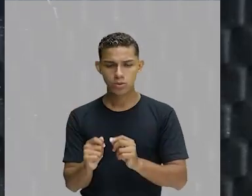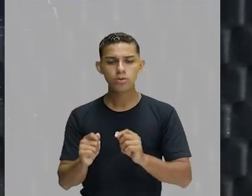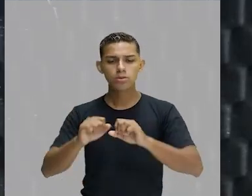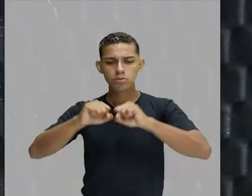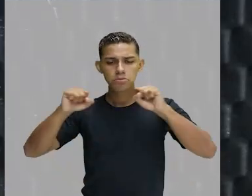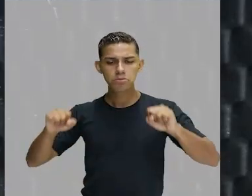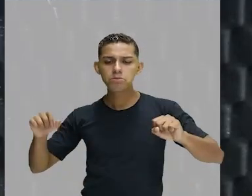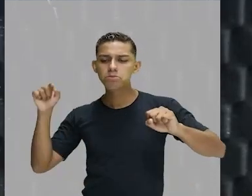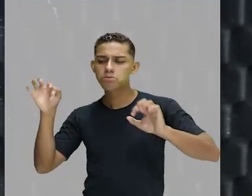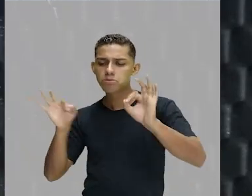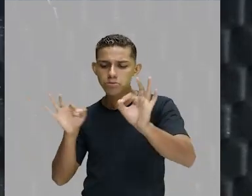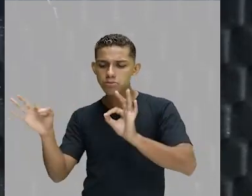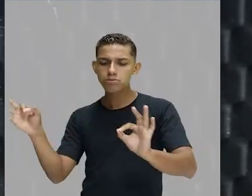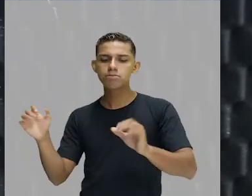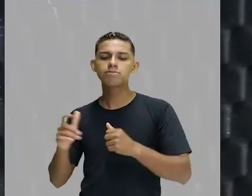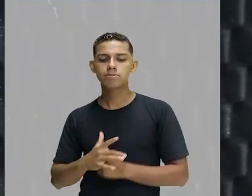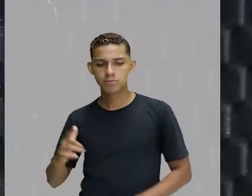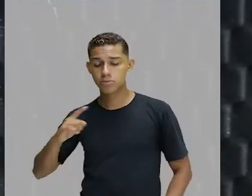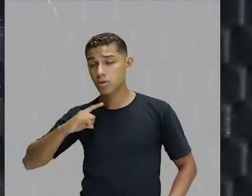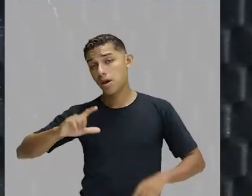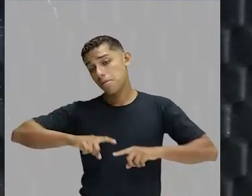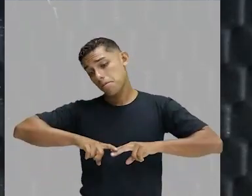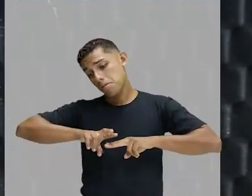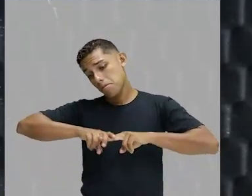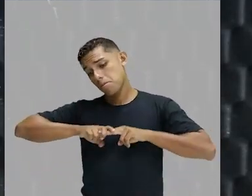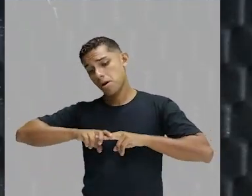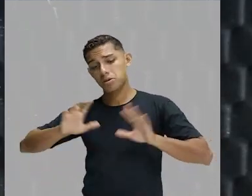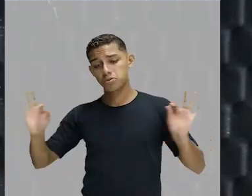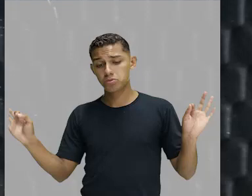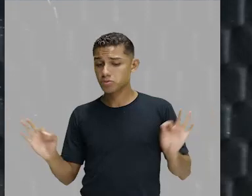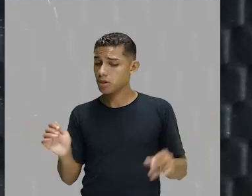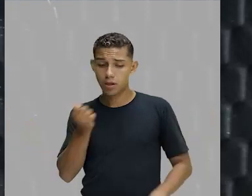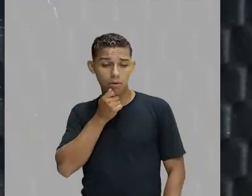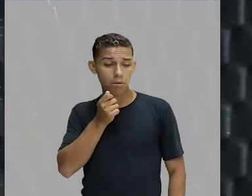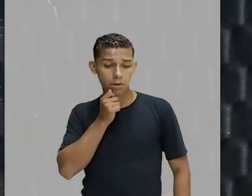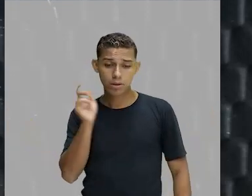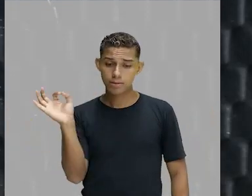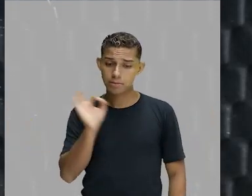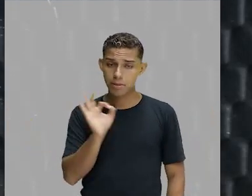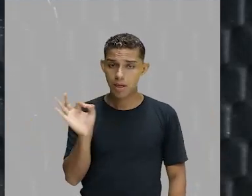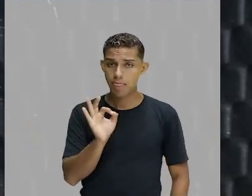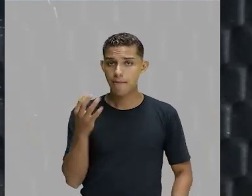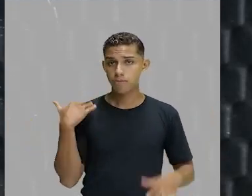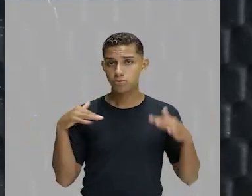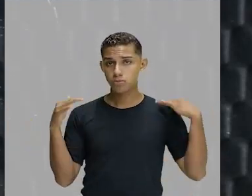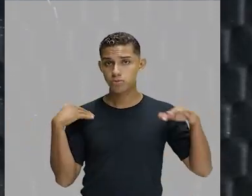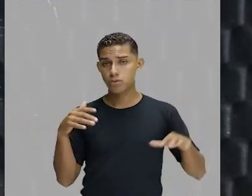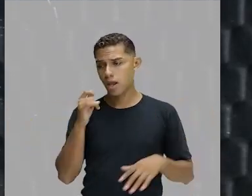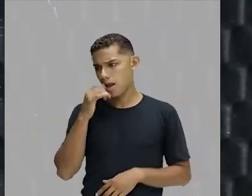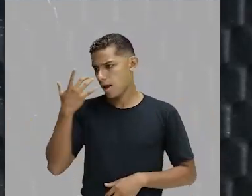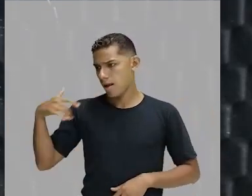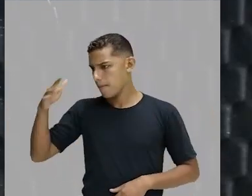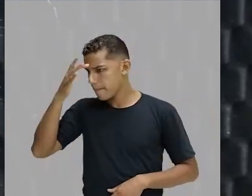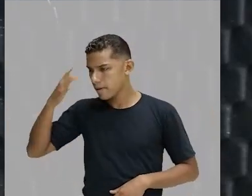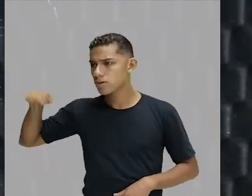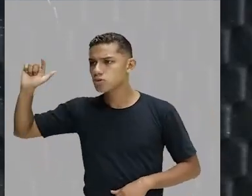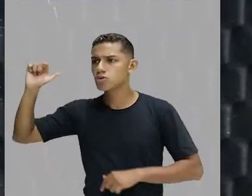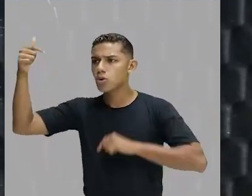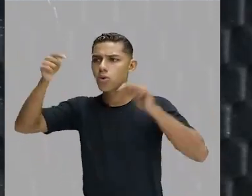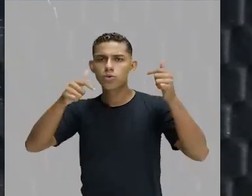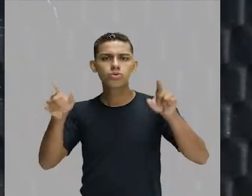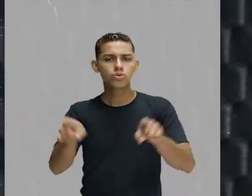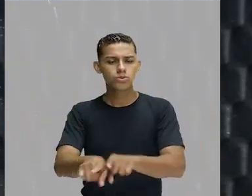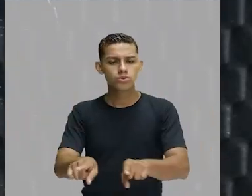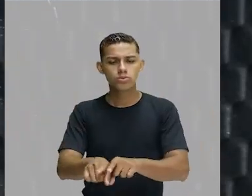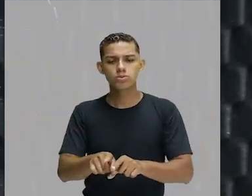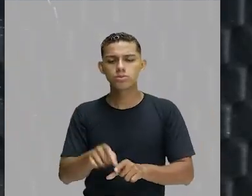sistemática, tá? Porém, não é vista como turismo ainda para abrir para pessoas de fora vir fazer o